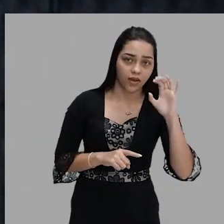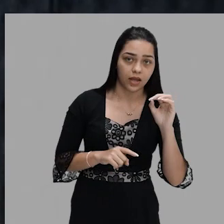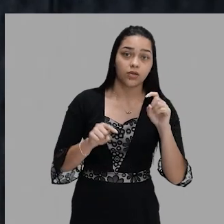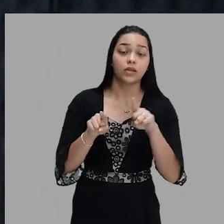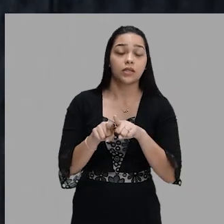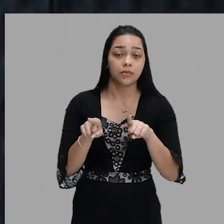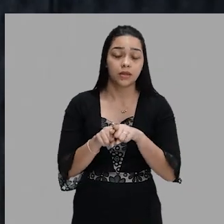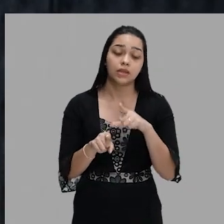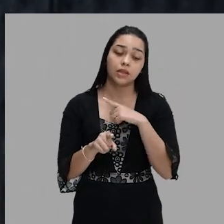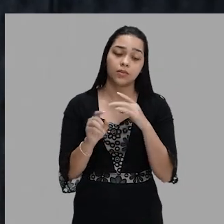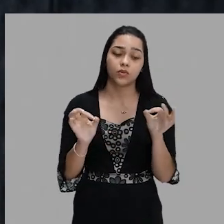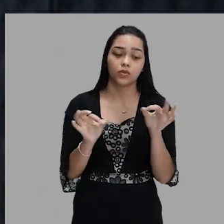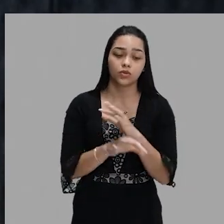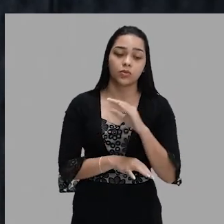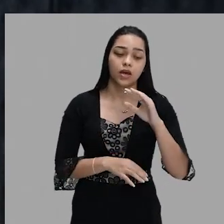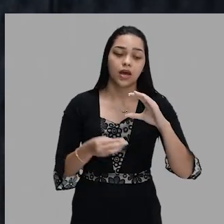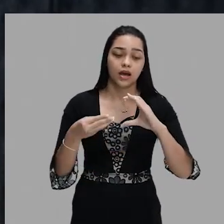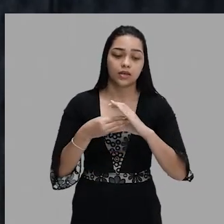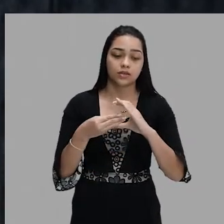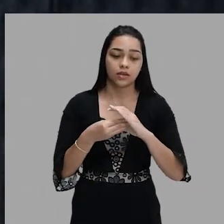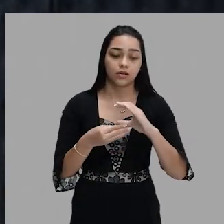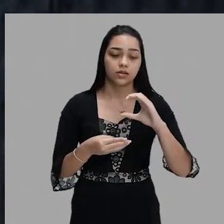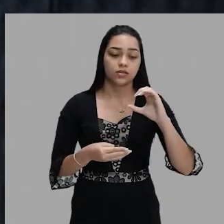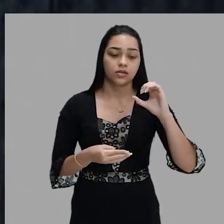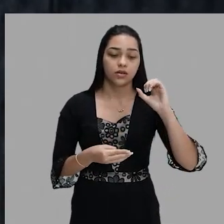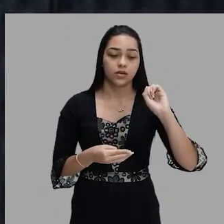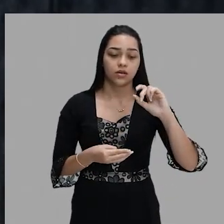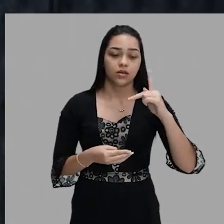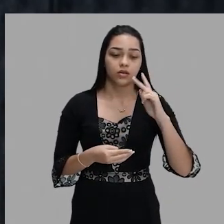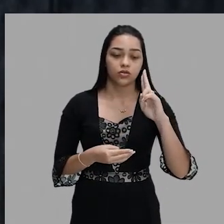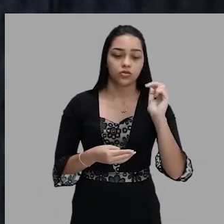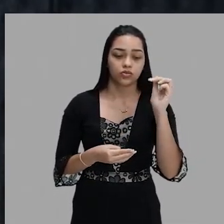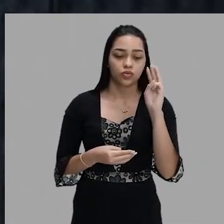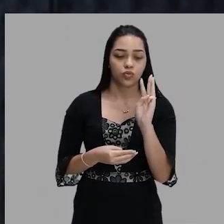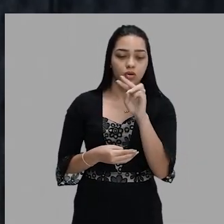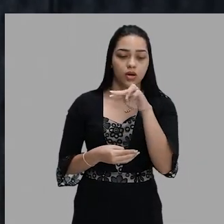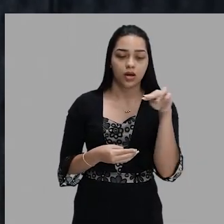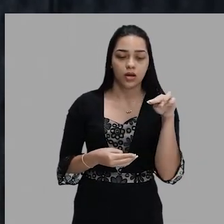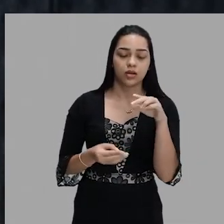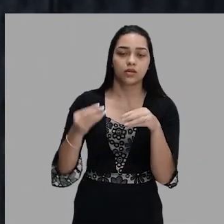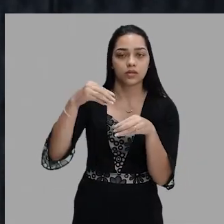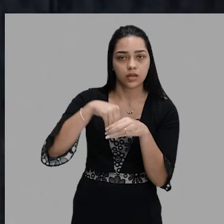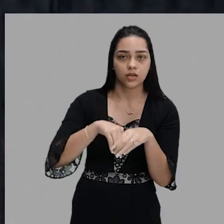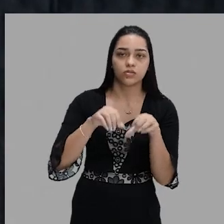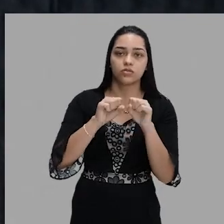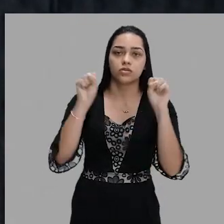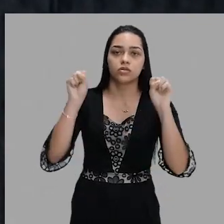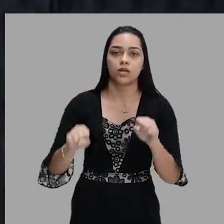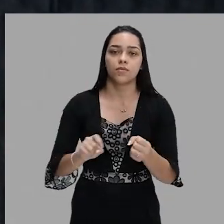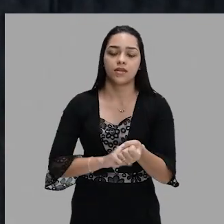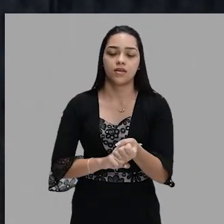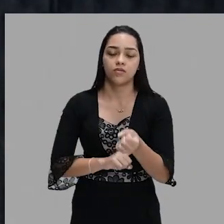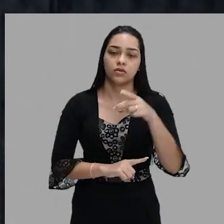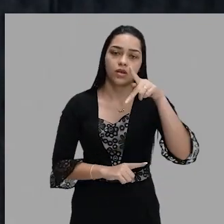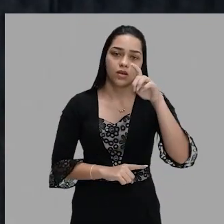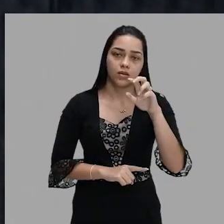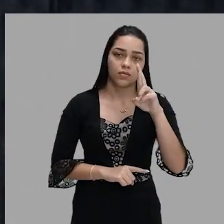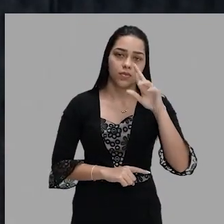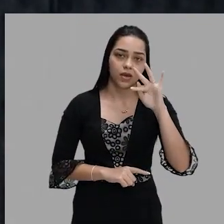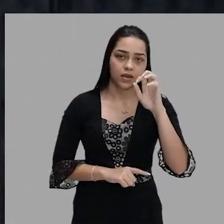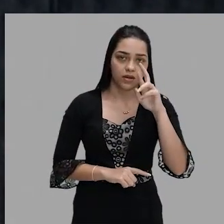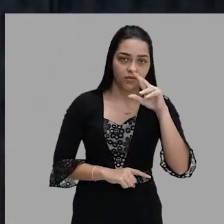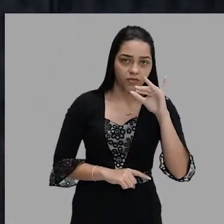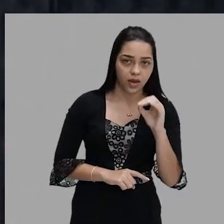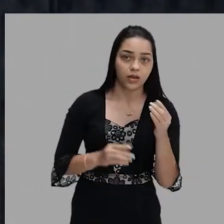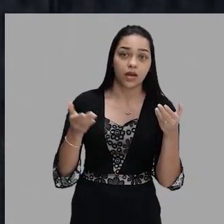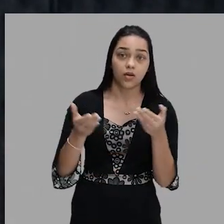temos, por último aqui, ó, as células de Schwann, que estão localizadas basicamente no sistema nervoso periférico. E aí